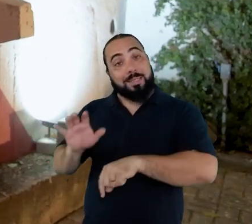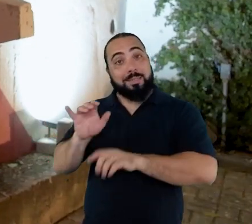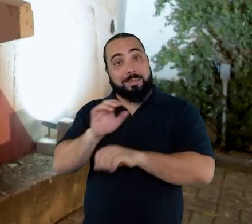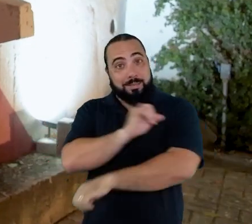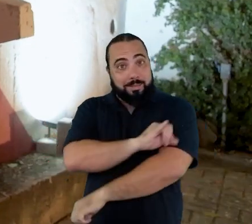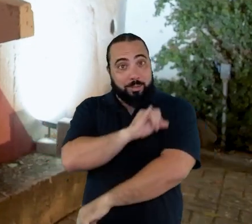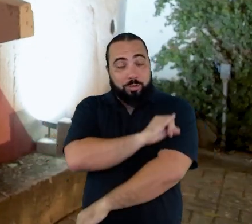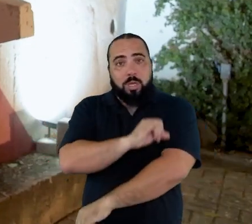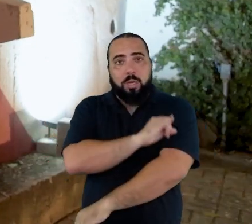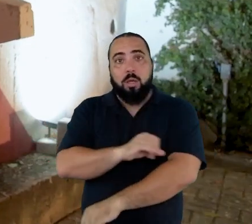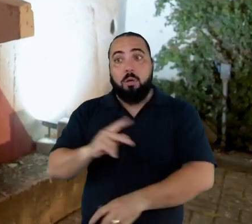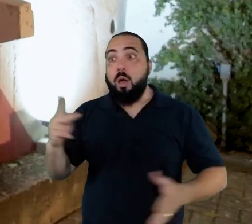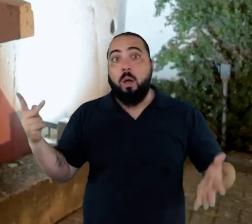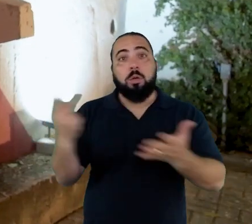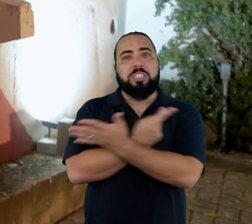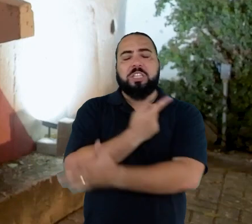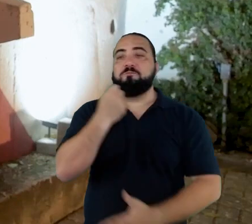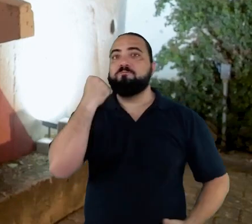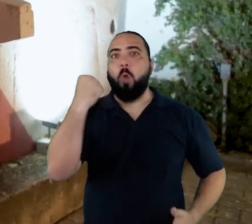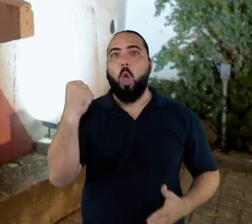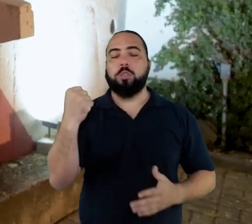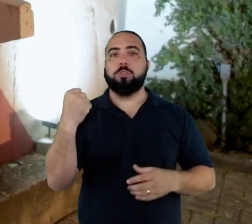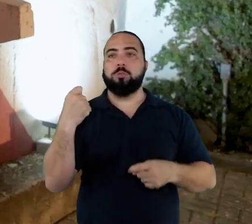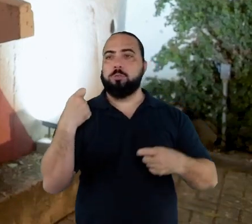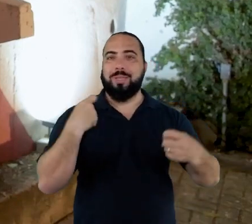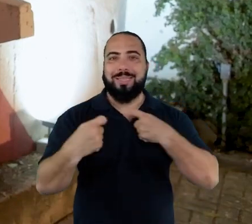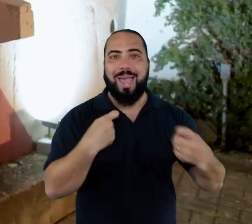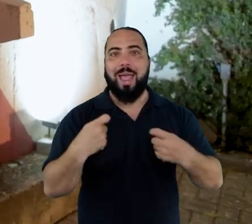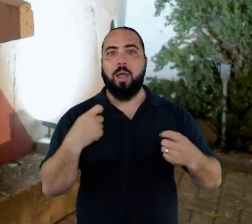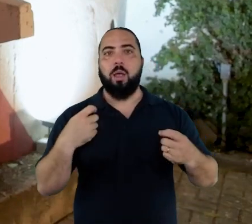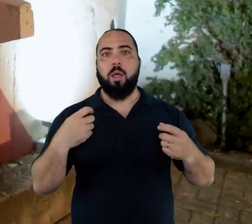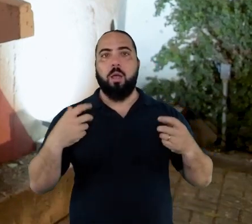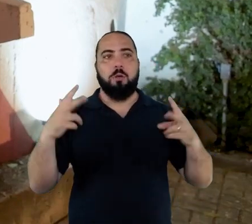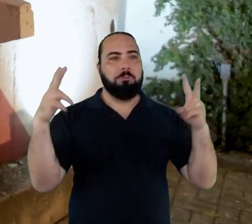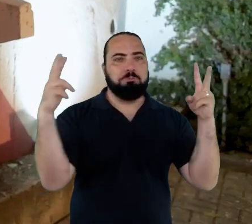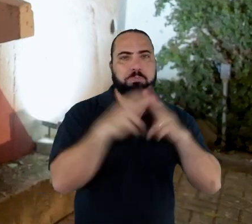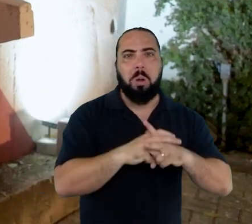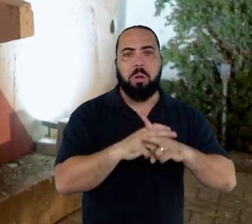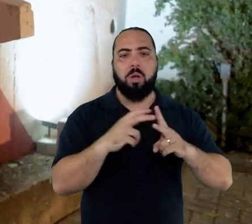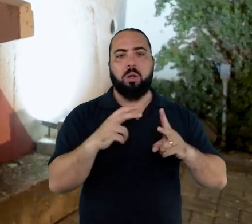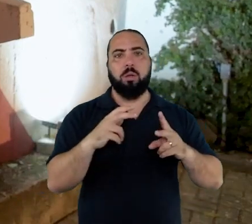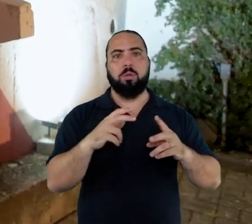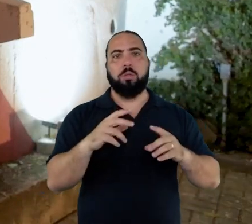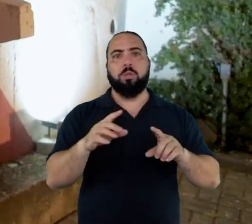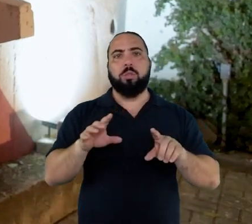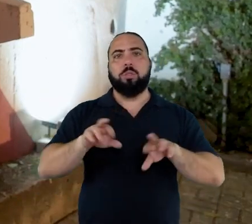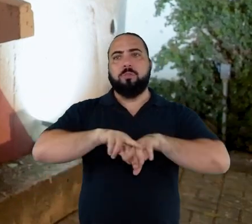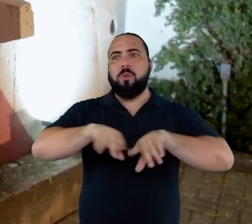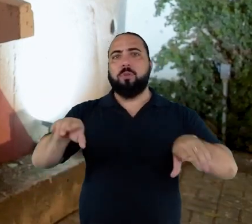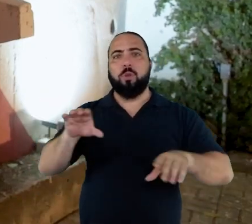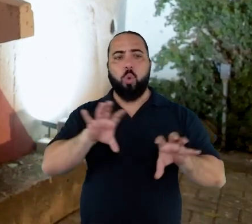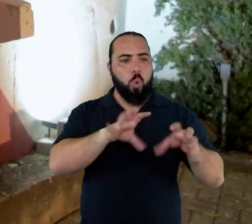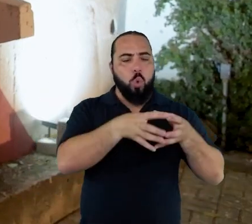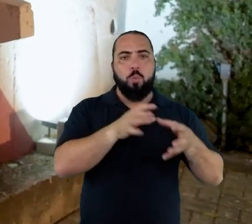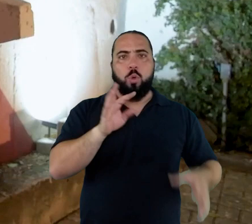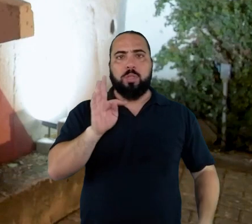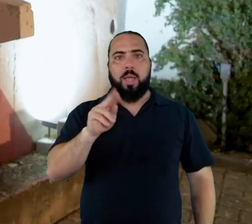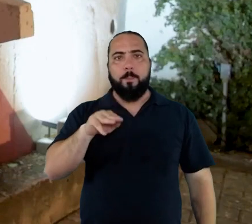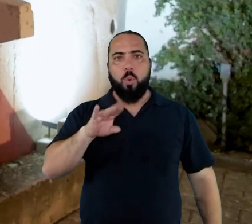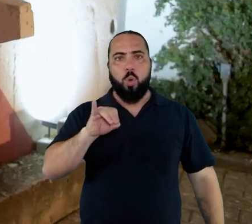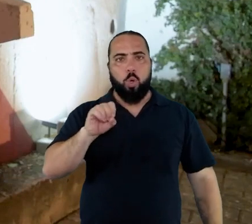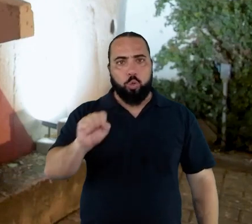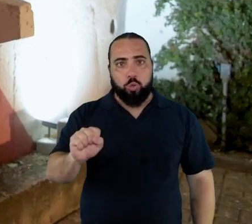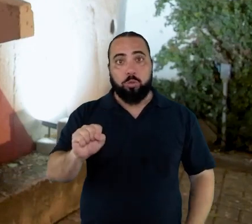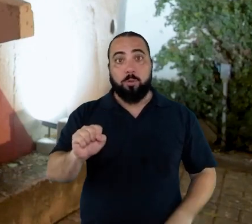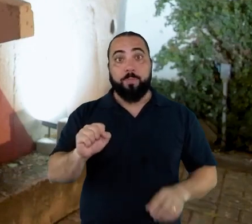acontecem de uma forma muito forte, contundente, com batalhas, com conflitos, com a Confederação dos Tamoios, e indígenas de